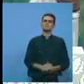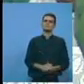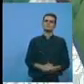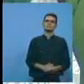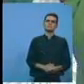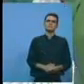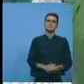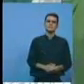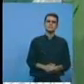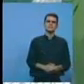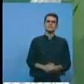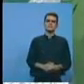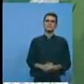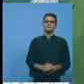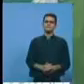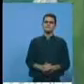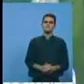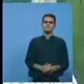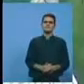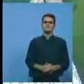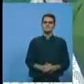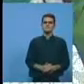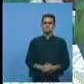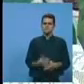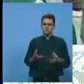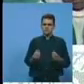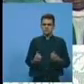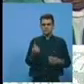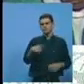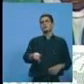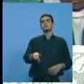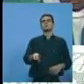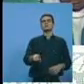Naquelas milhares de pessoas que hoje estão praticando aborto.